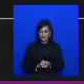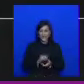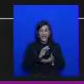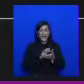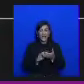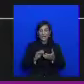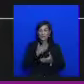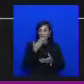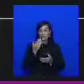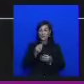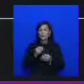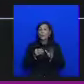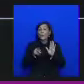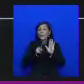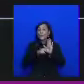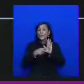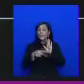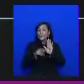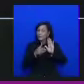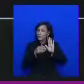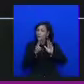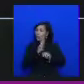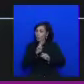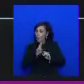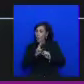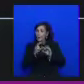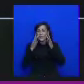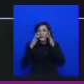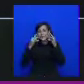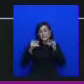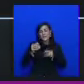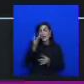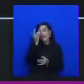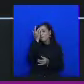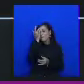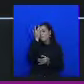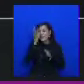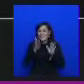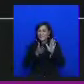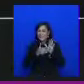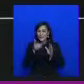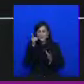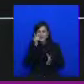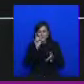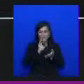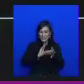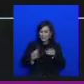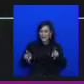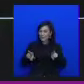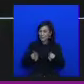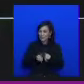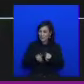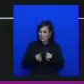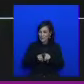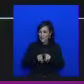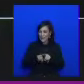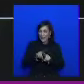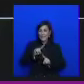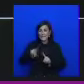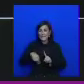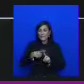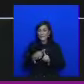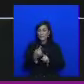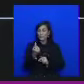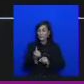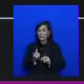A Loto Fácil é, como o próprio nome diz, fácil de apostar e principalmente de ganhar. Vem chegando mais um número,